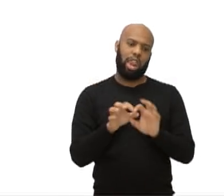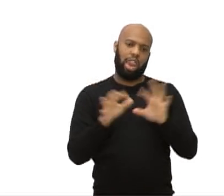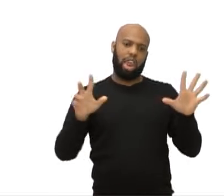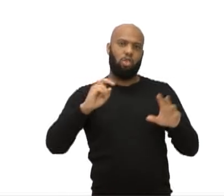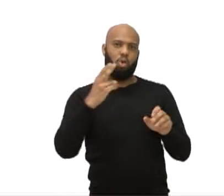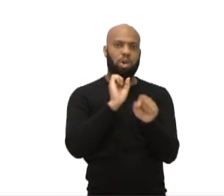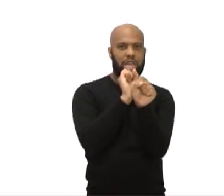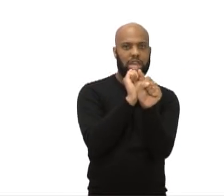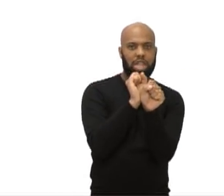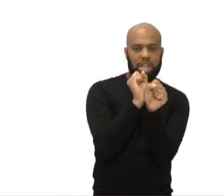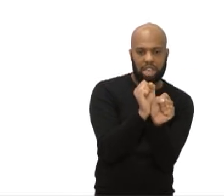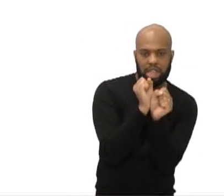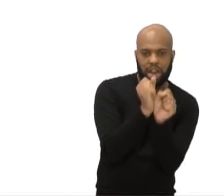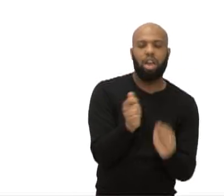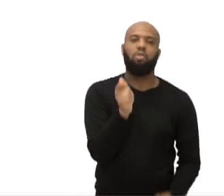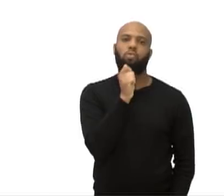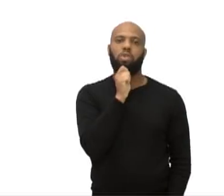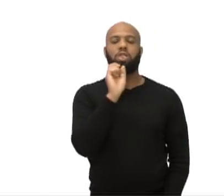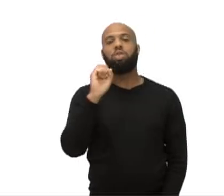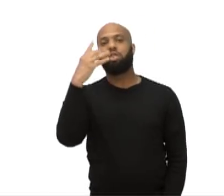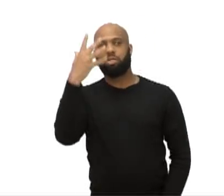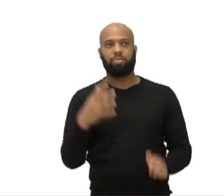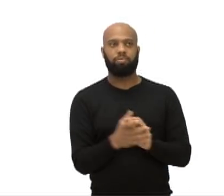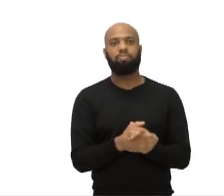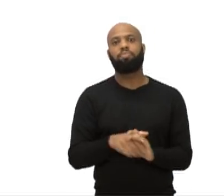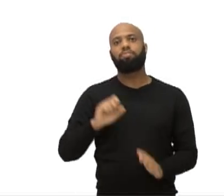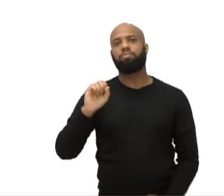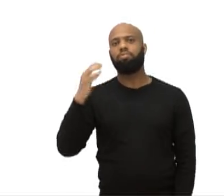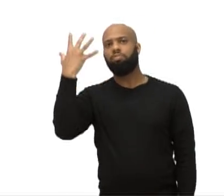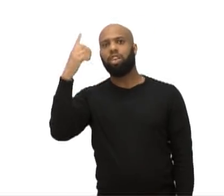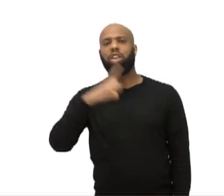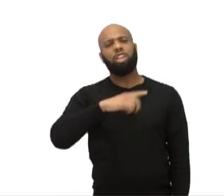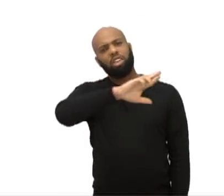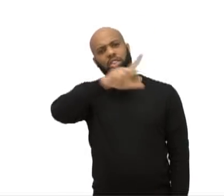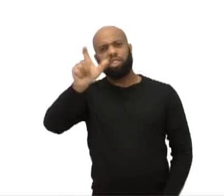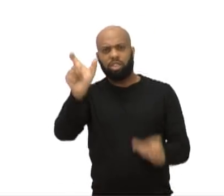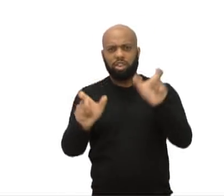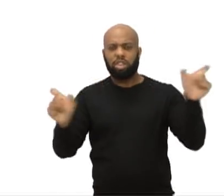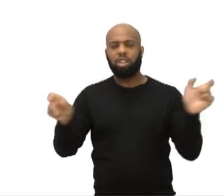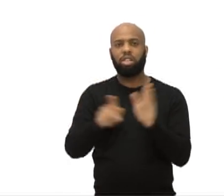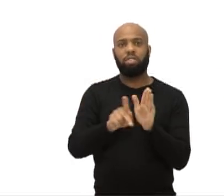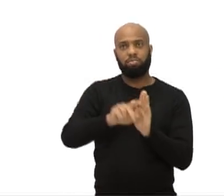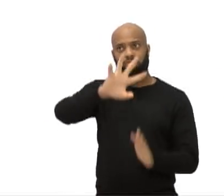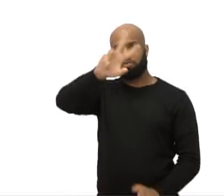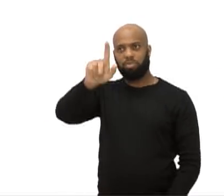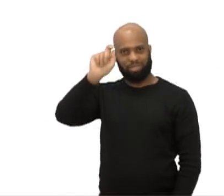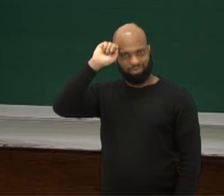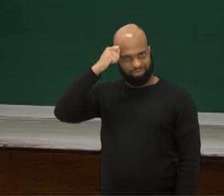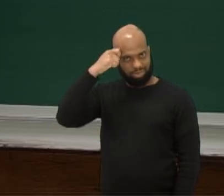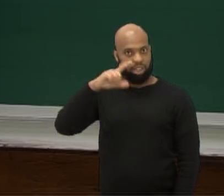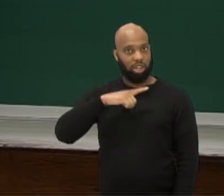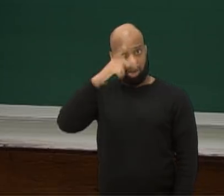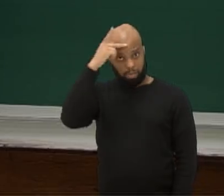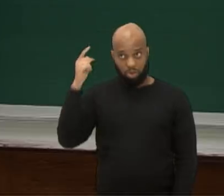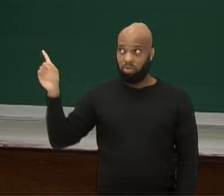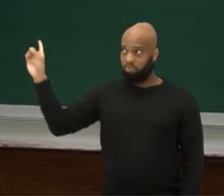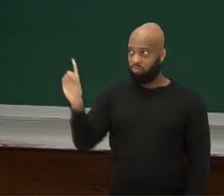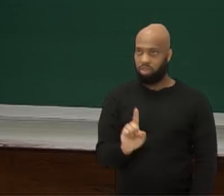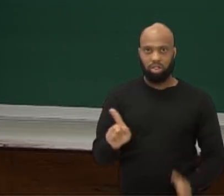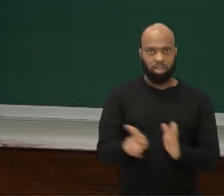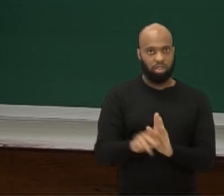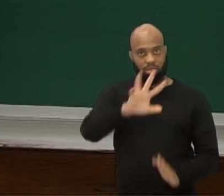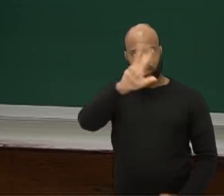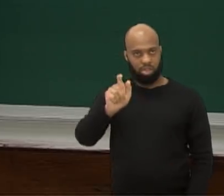ou escravos. E o que vai acontecer? Muitos desses afrodescendentes, até mesmo africanos,